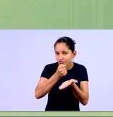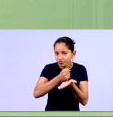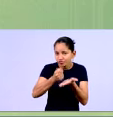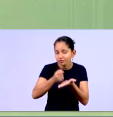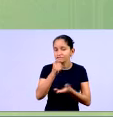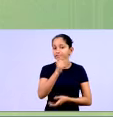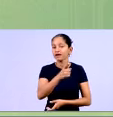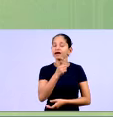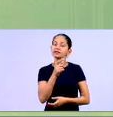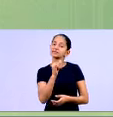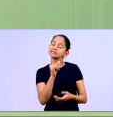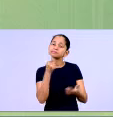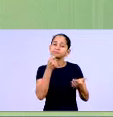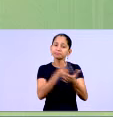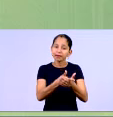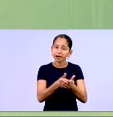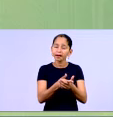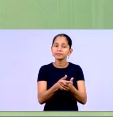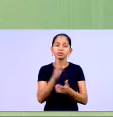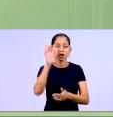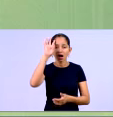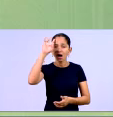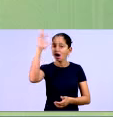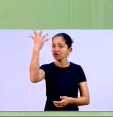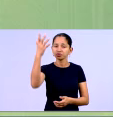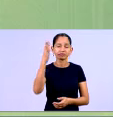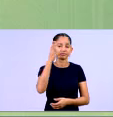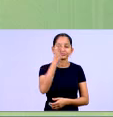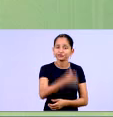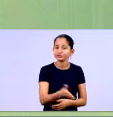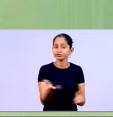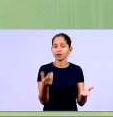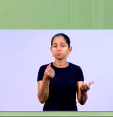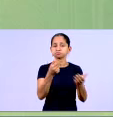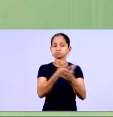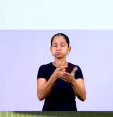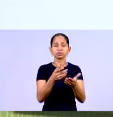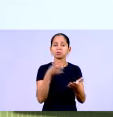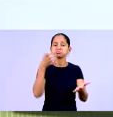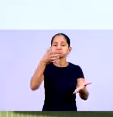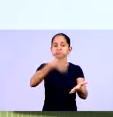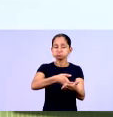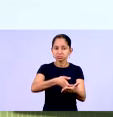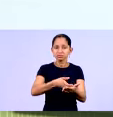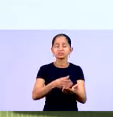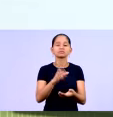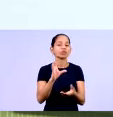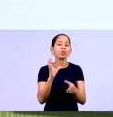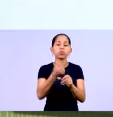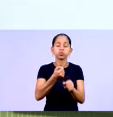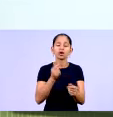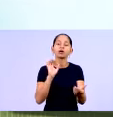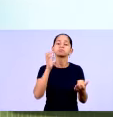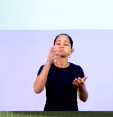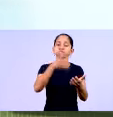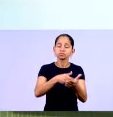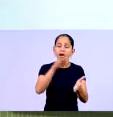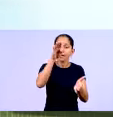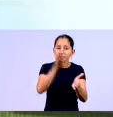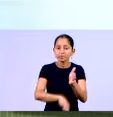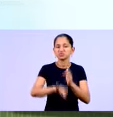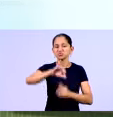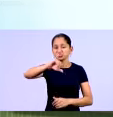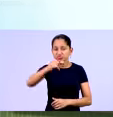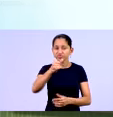solicitar. E se o pagamento puder ser realizado lá mesmo, o registro a baixa vai ser feita de uma forma